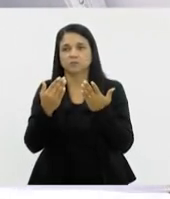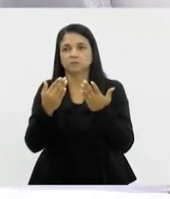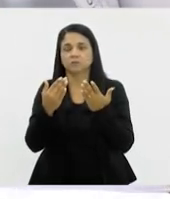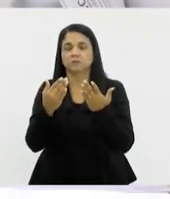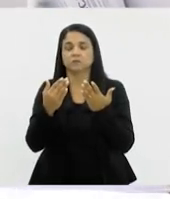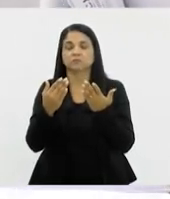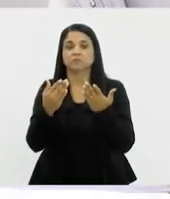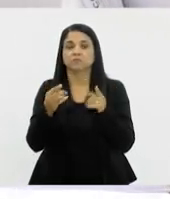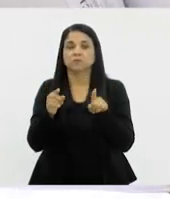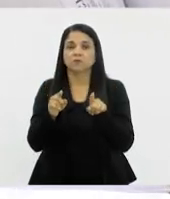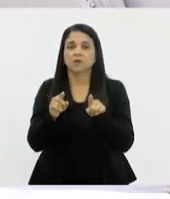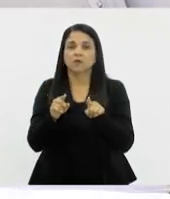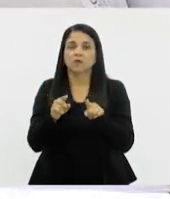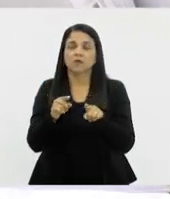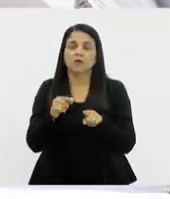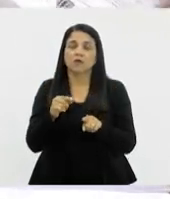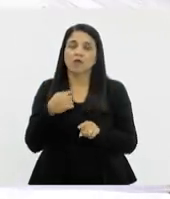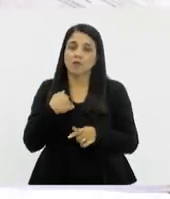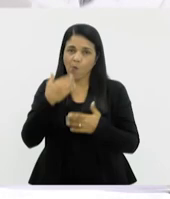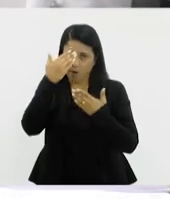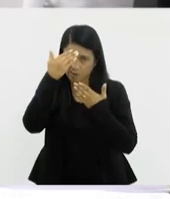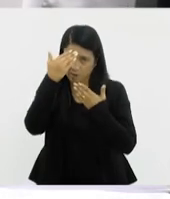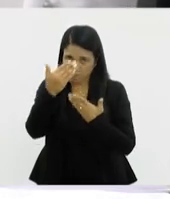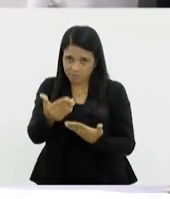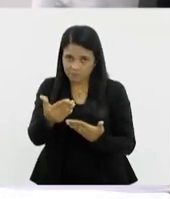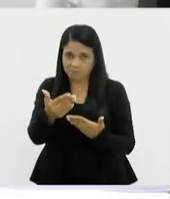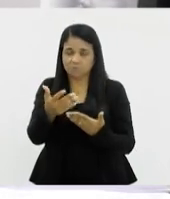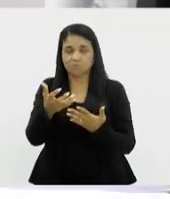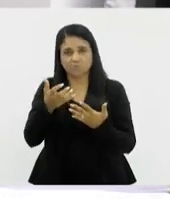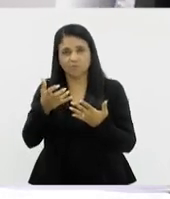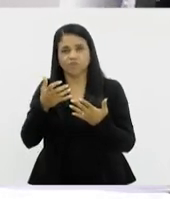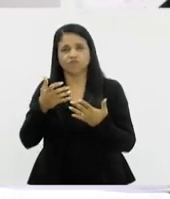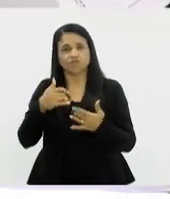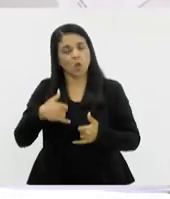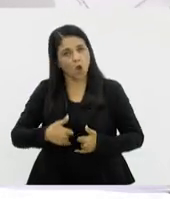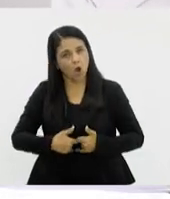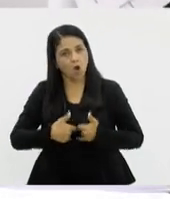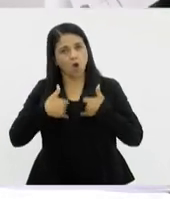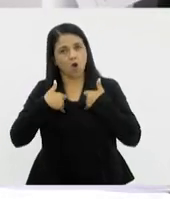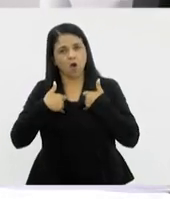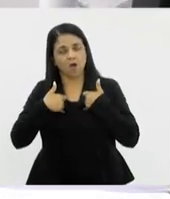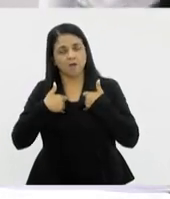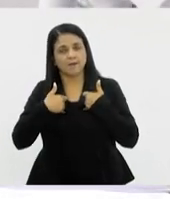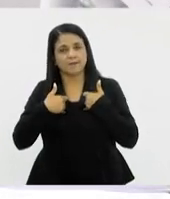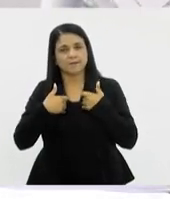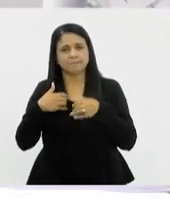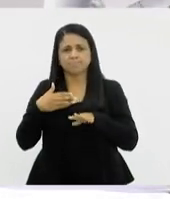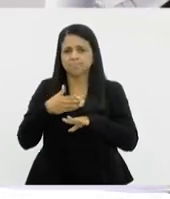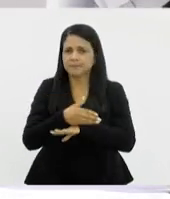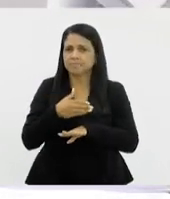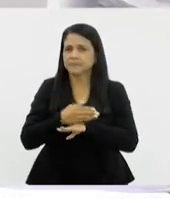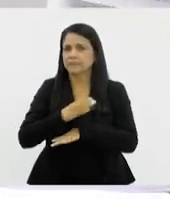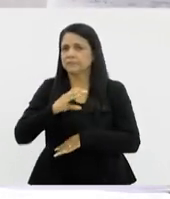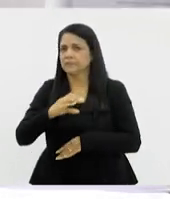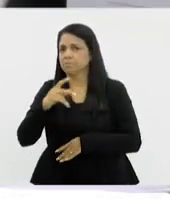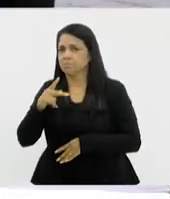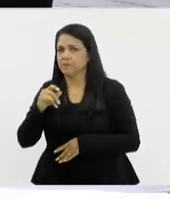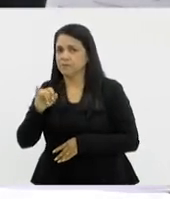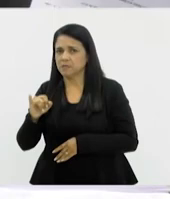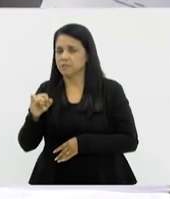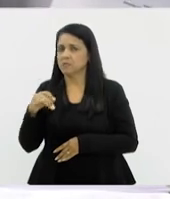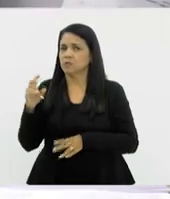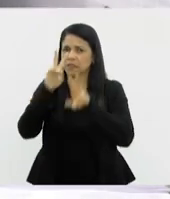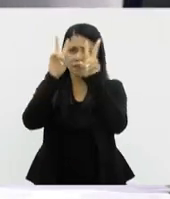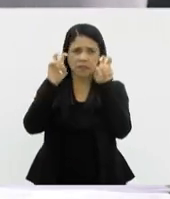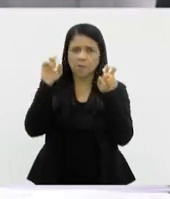e aqui publicamente... Um documento sólido. Agradecer, dizer que foi uma honra ter participado numa CPI de um tema tão relevante. Considero que tenha sido o